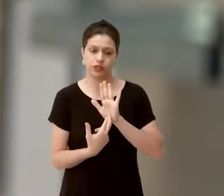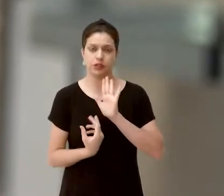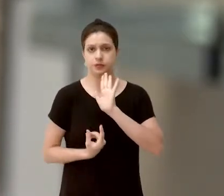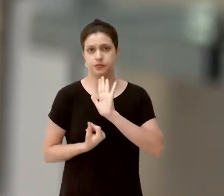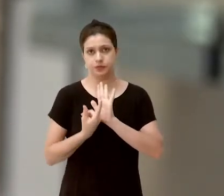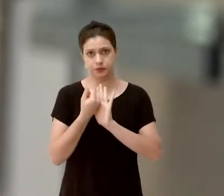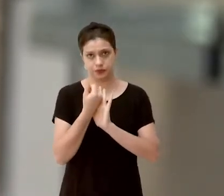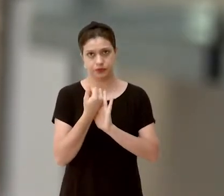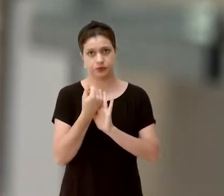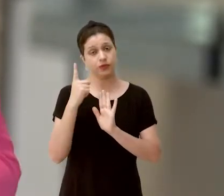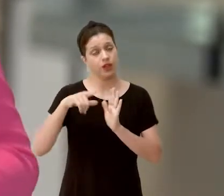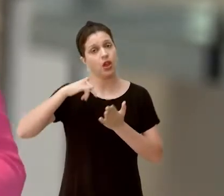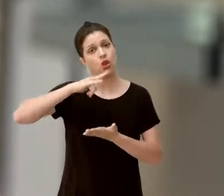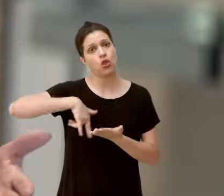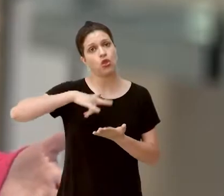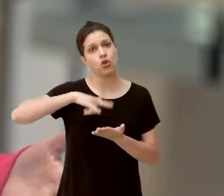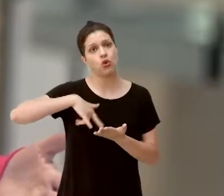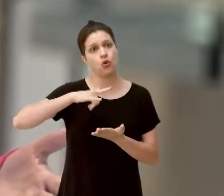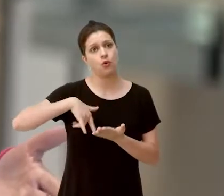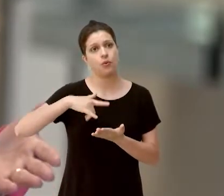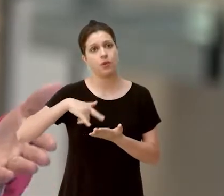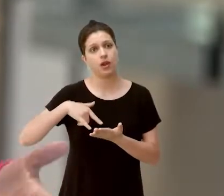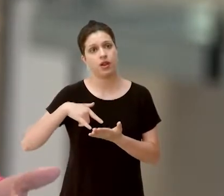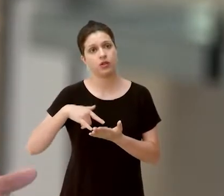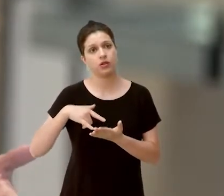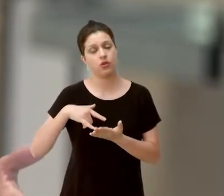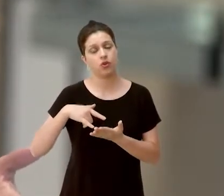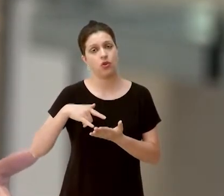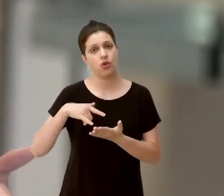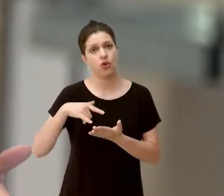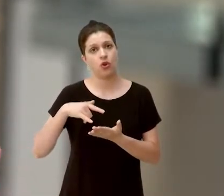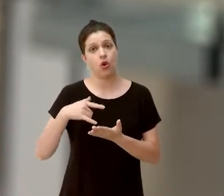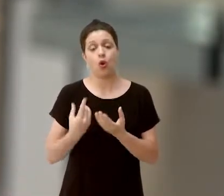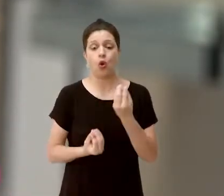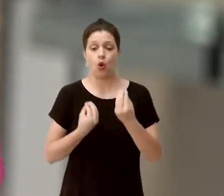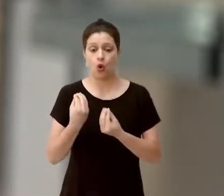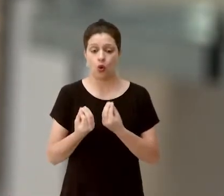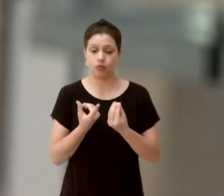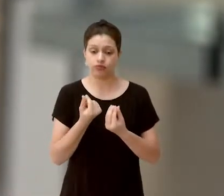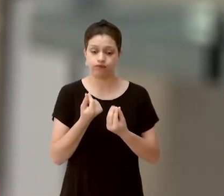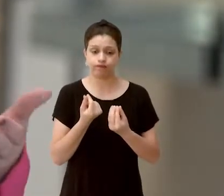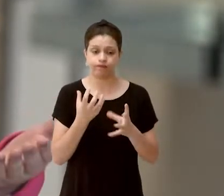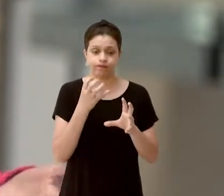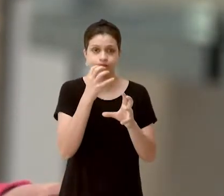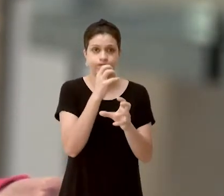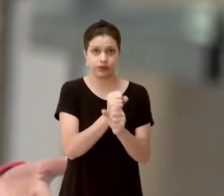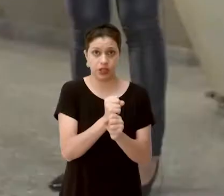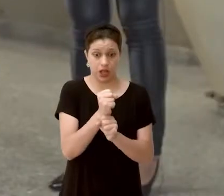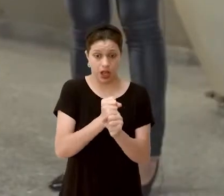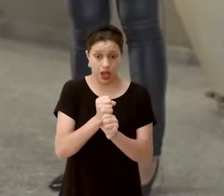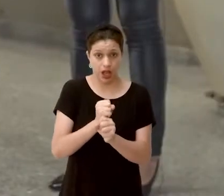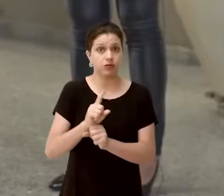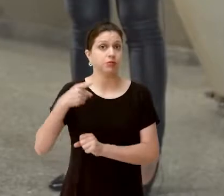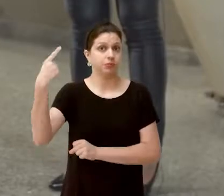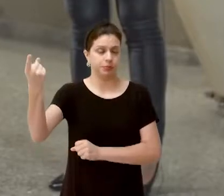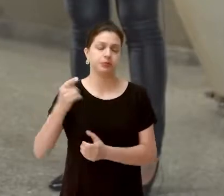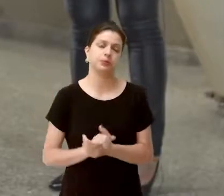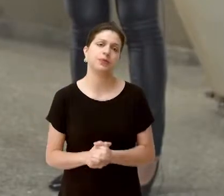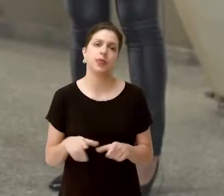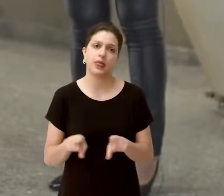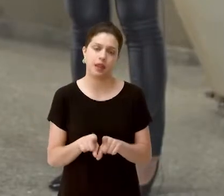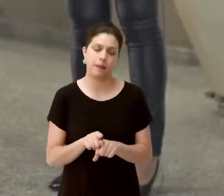Diretrizes Orçamentárias. É o documento que norteia a elaboração do orçamento do ano seguinte. Além